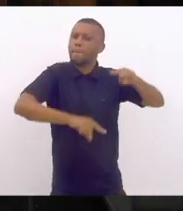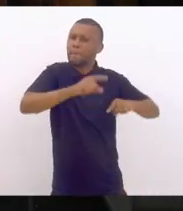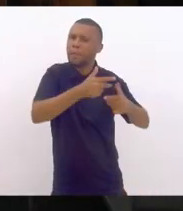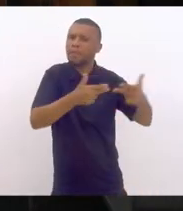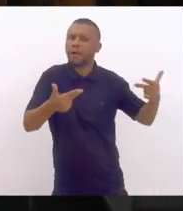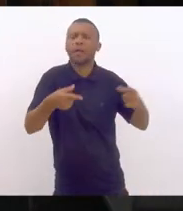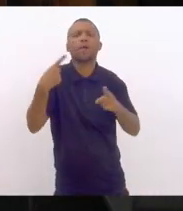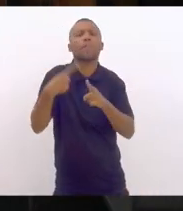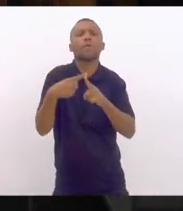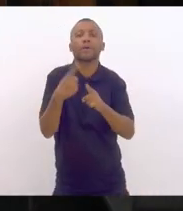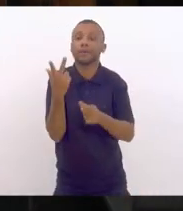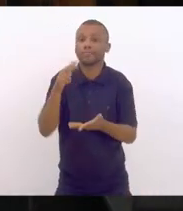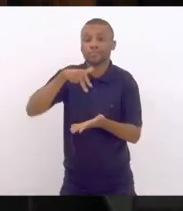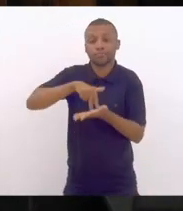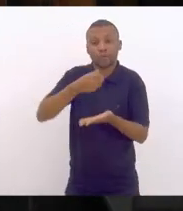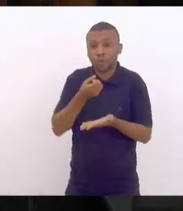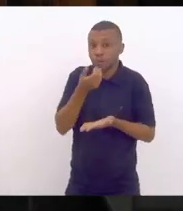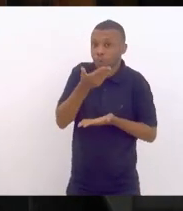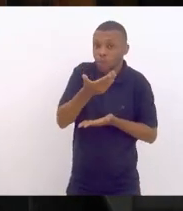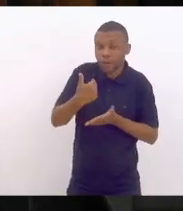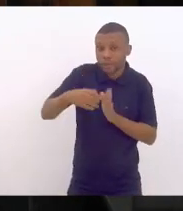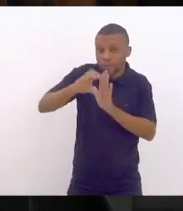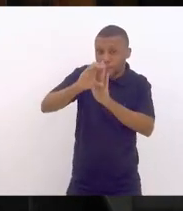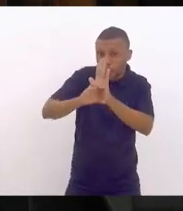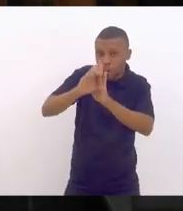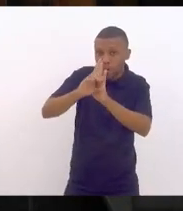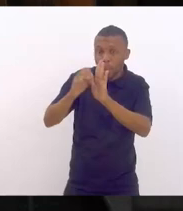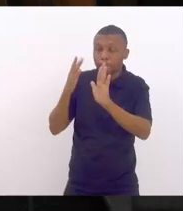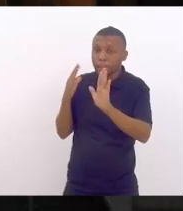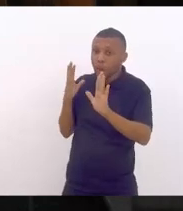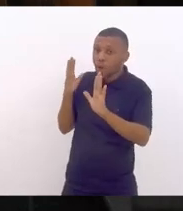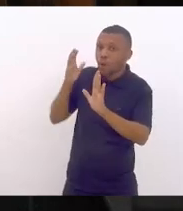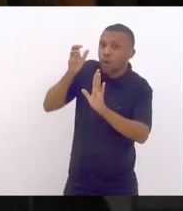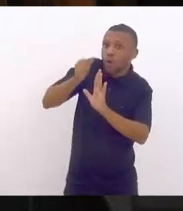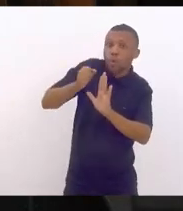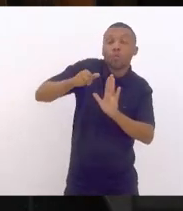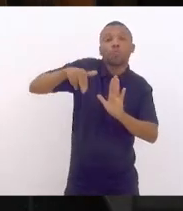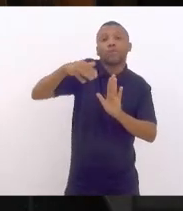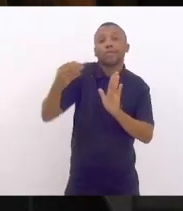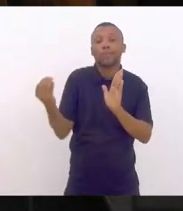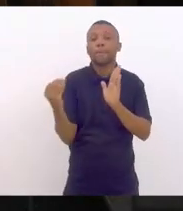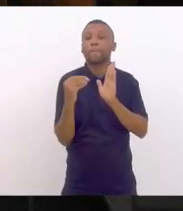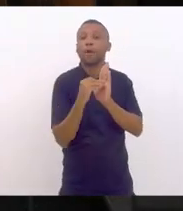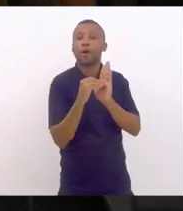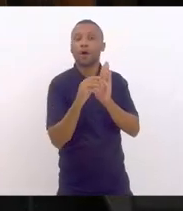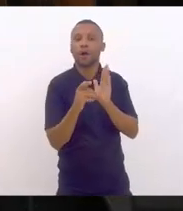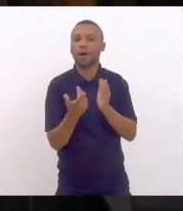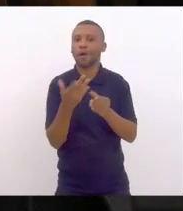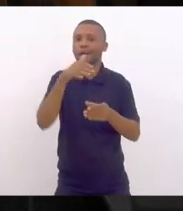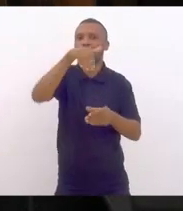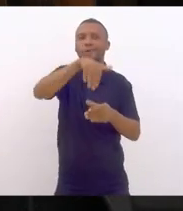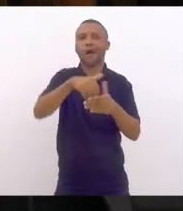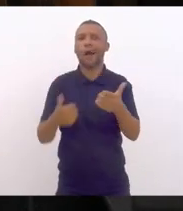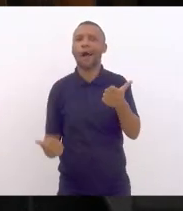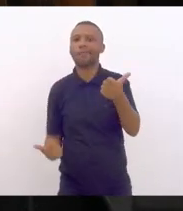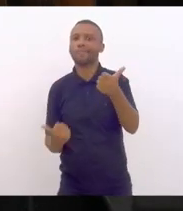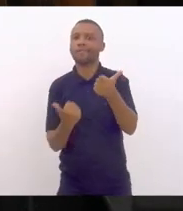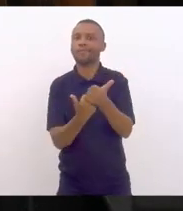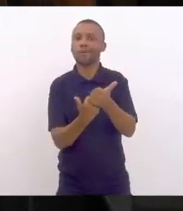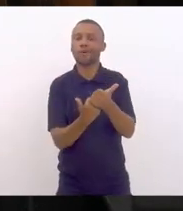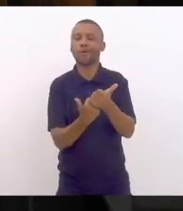disse que no meu currículo jamais entraria ter voltado a favor de uma